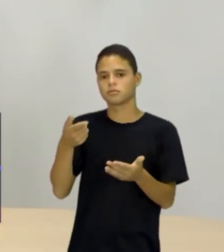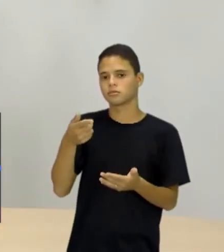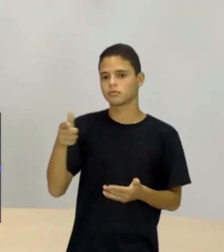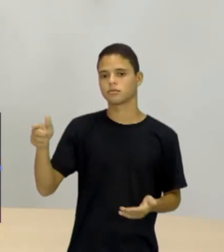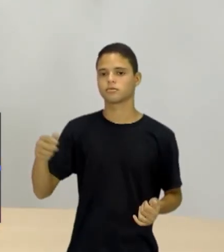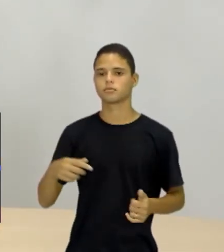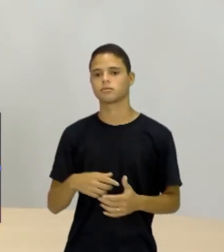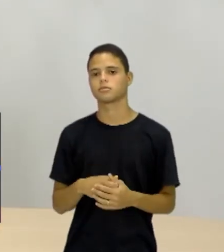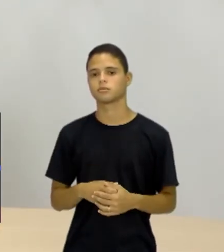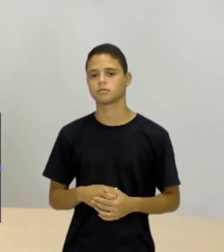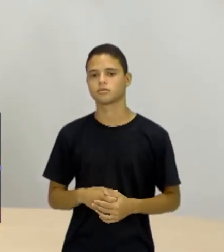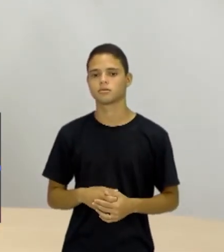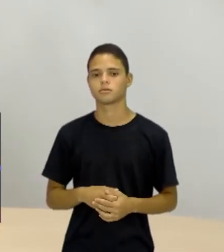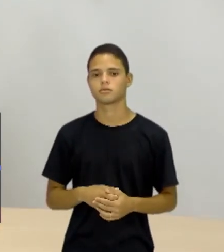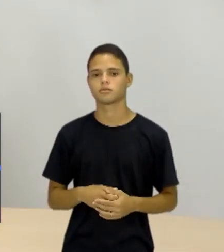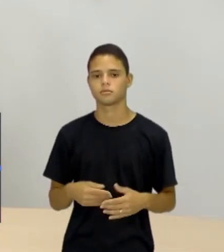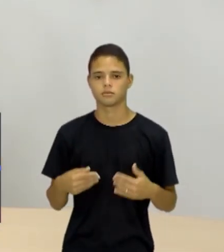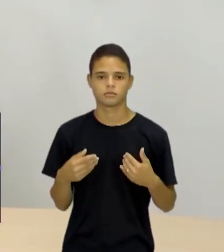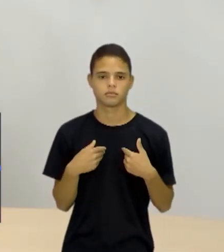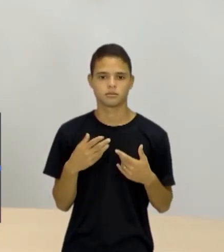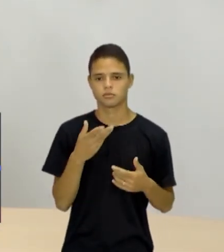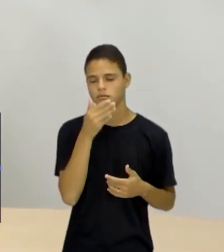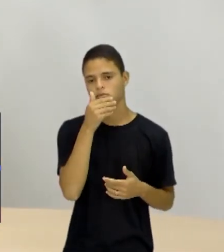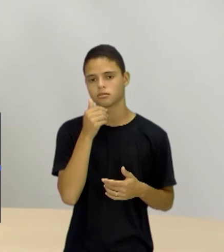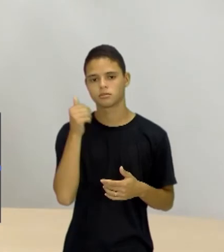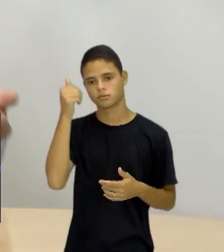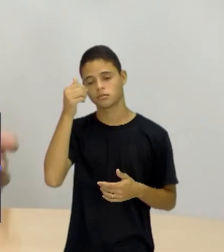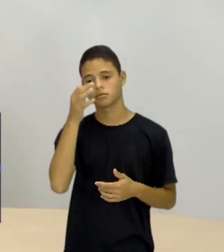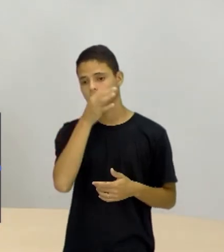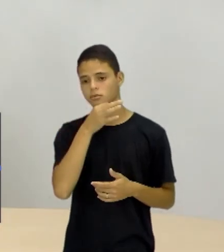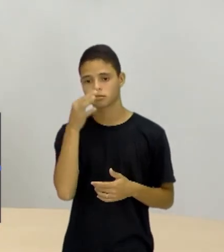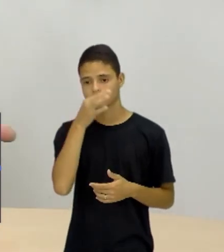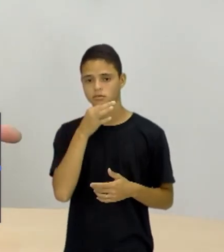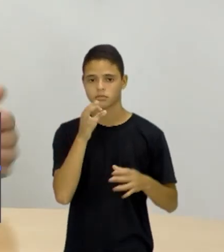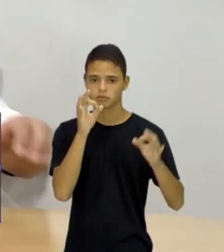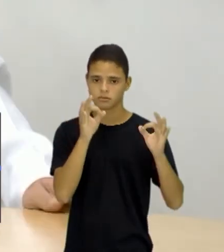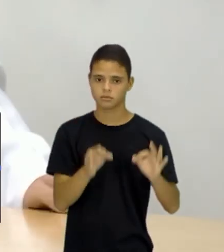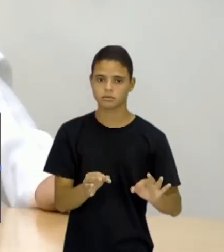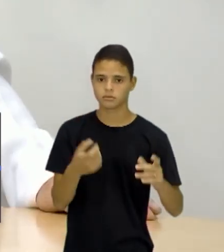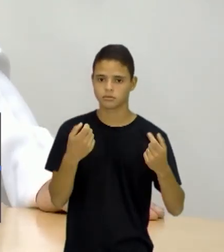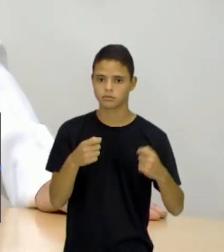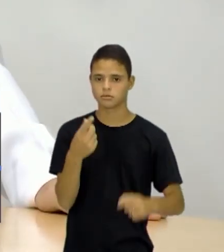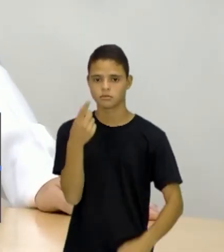hemisfério sul. Né? Então, para mim, é o melhor argumento. O problema é que, para comprovar, tem que ter grana.